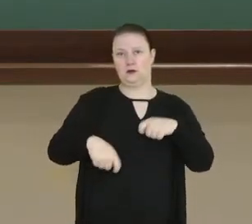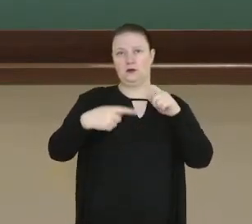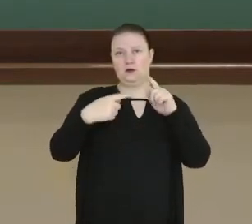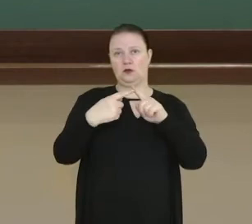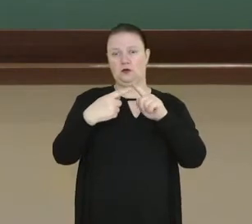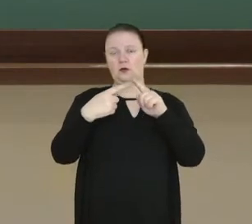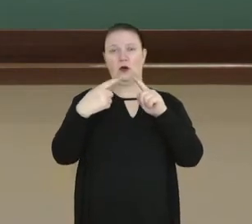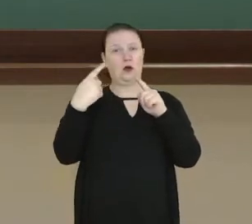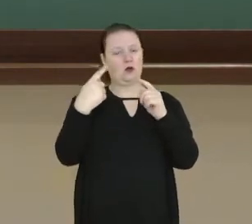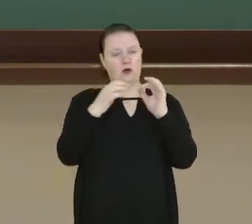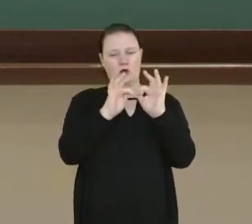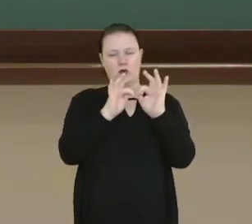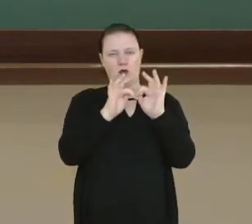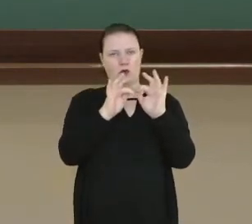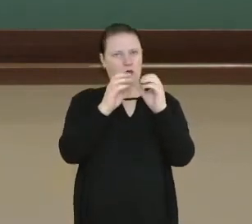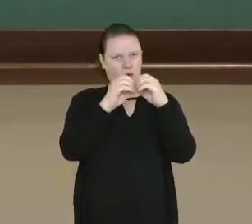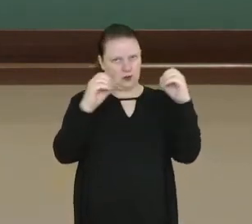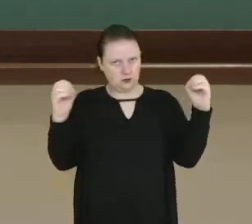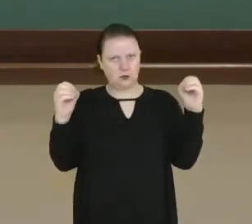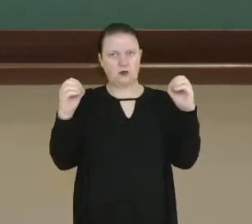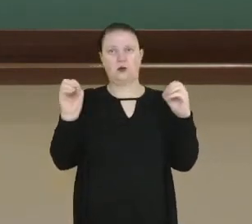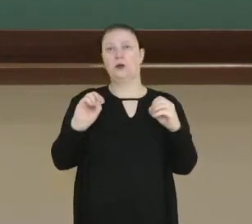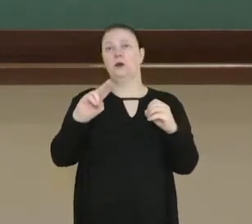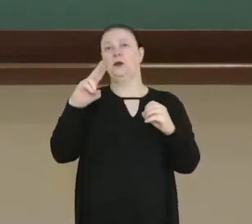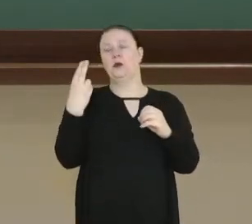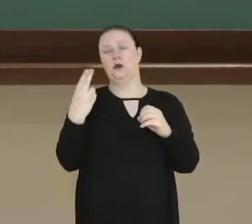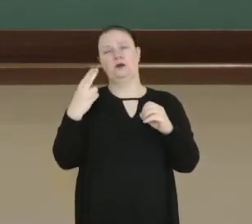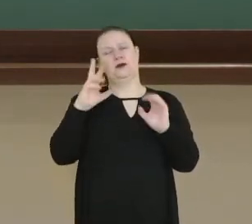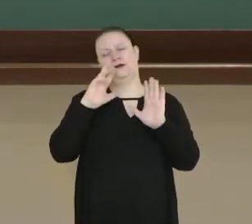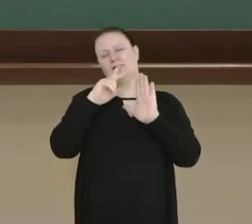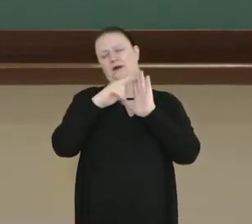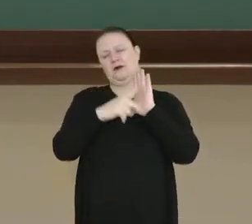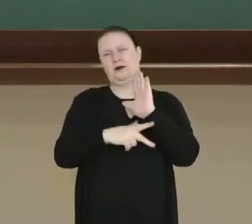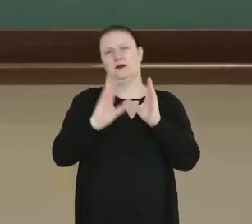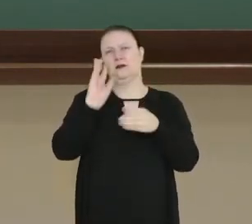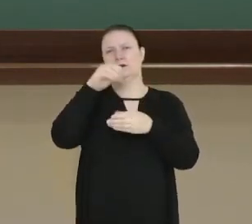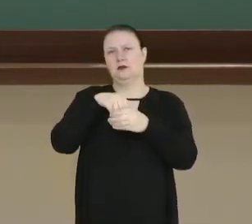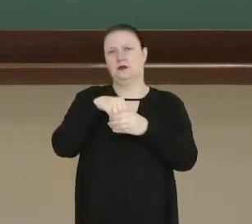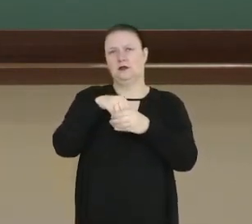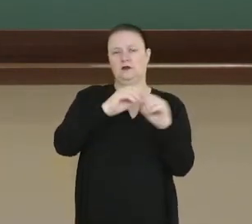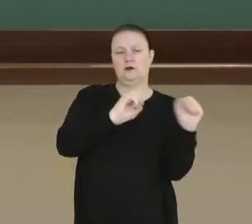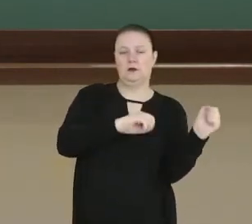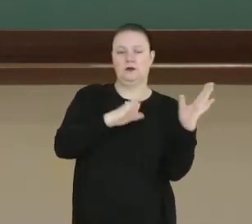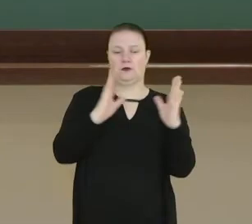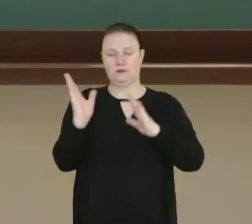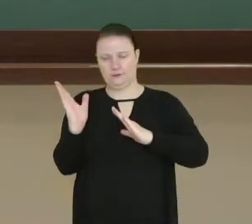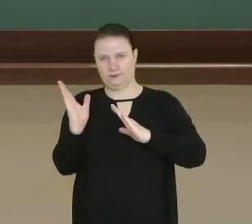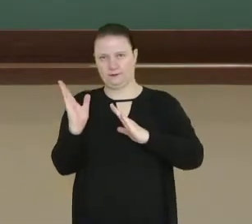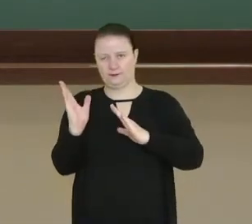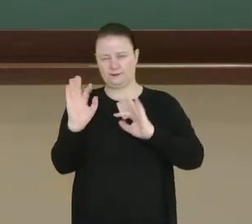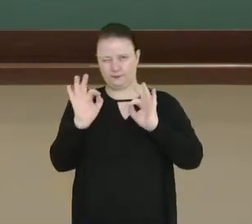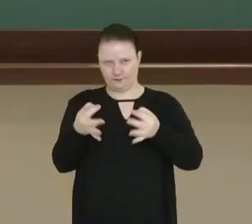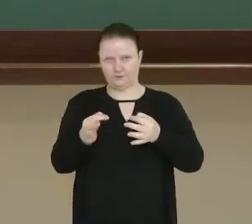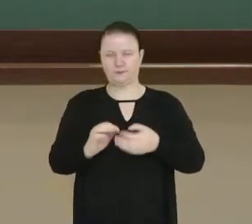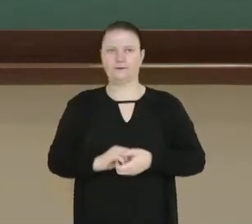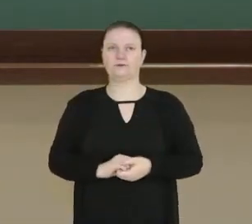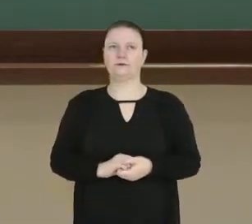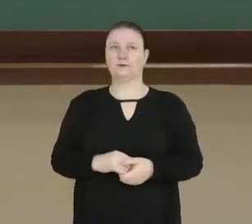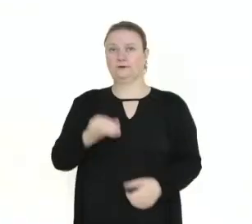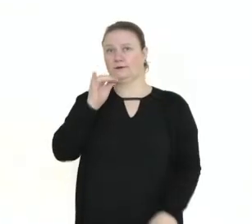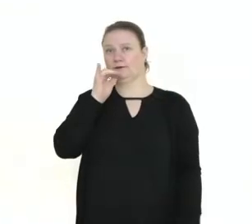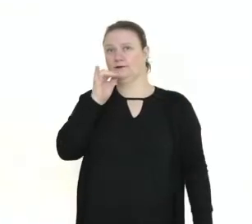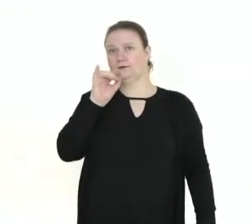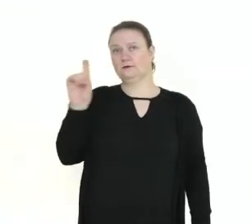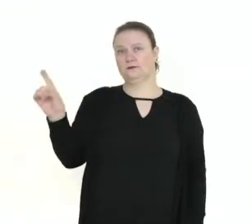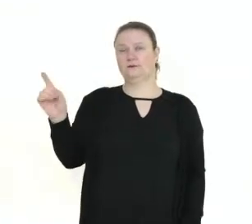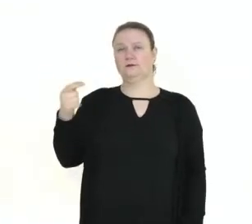menos uma oração, né? Ou pode ter várias orações dentro de um único período, certo? Então, acompanhe aqui o exemplo.